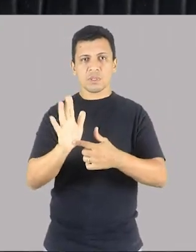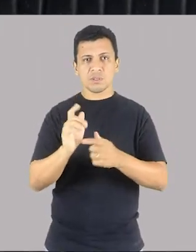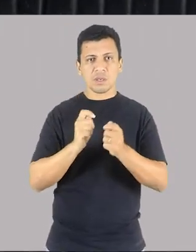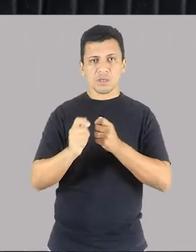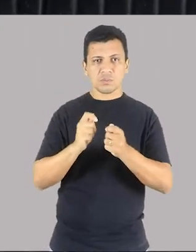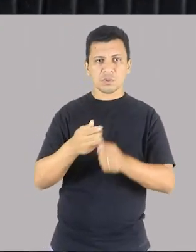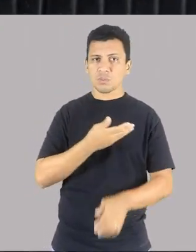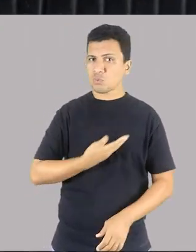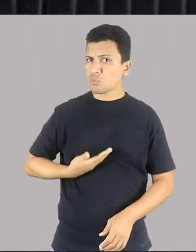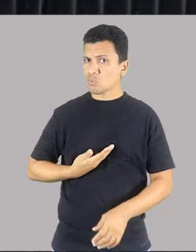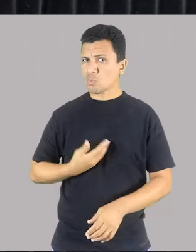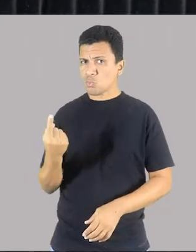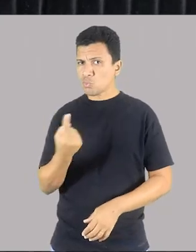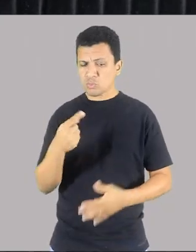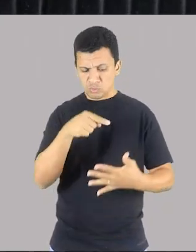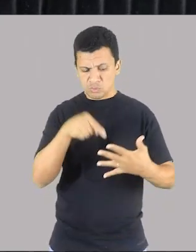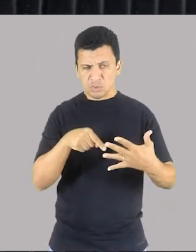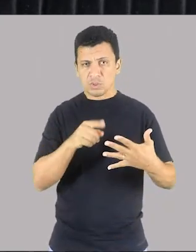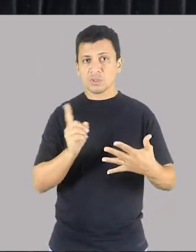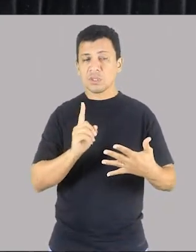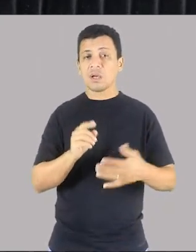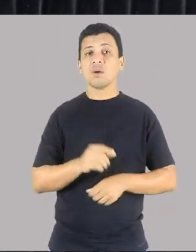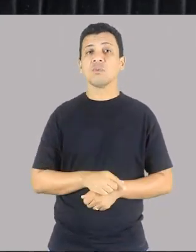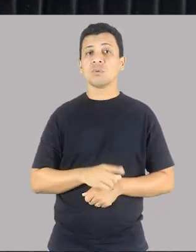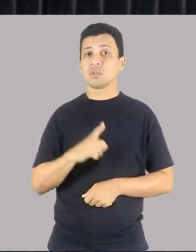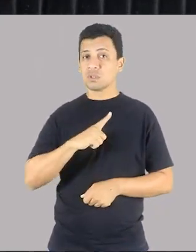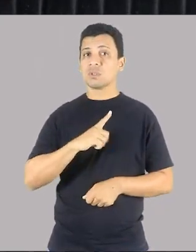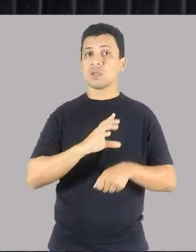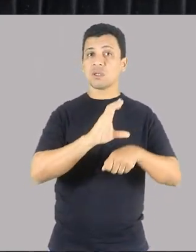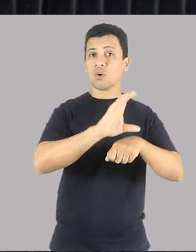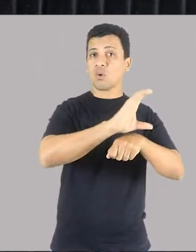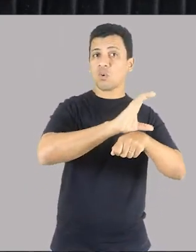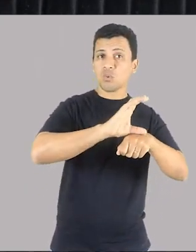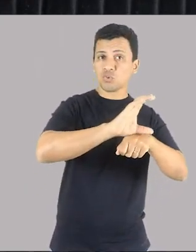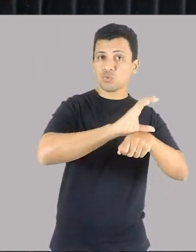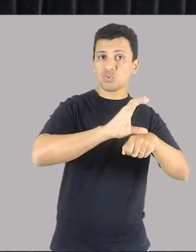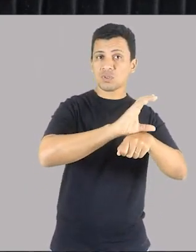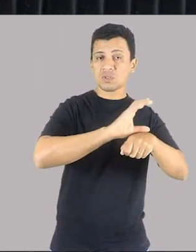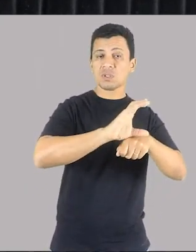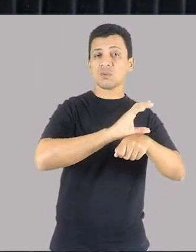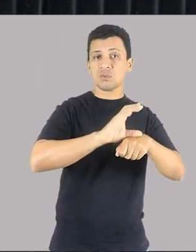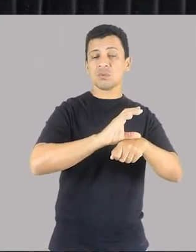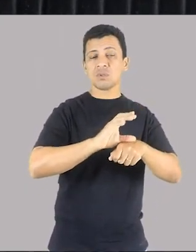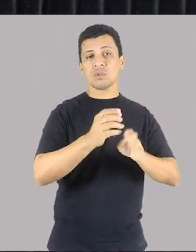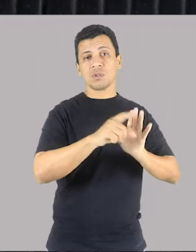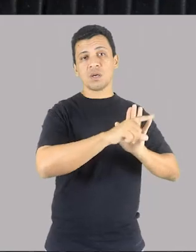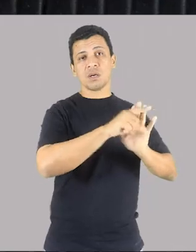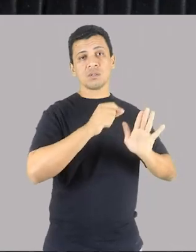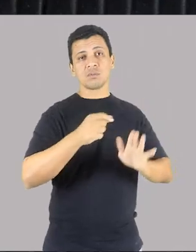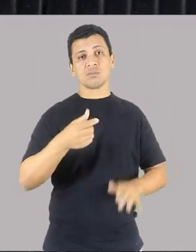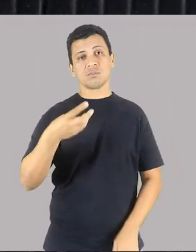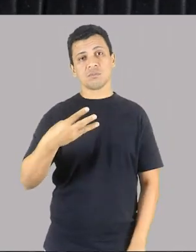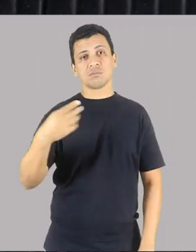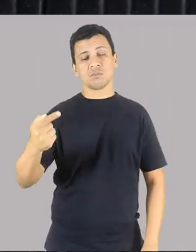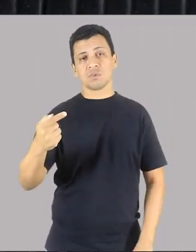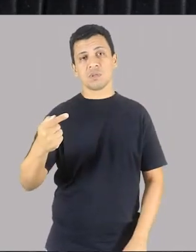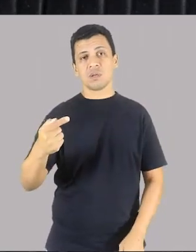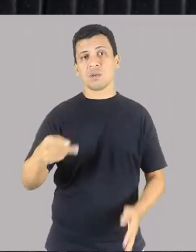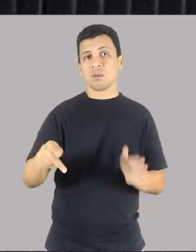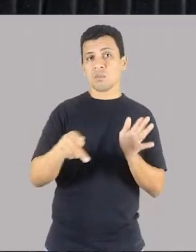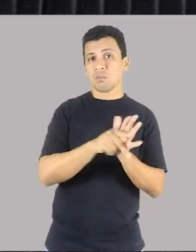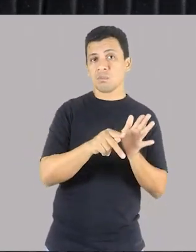mas é importante, só dando uma pequena pausa antes de iniciarmos a legalidade, é importante que vocês saibam que esses não são os únicos